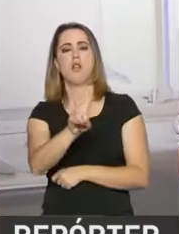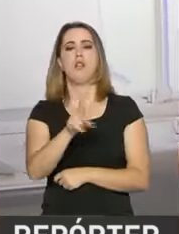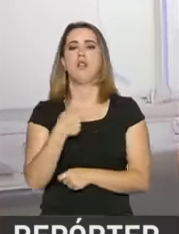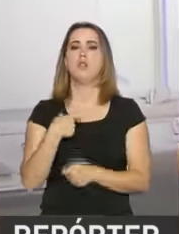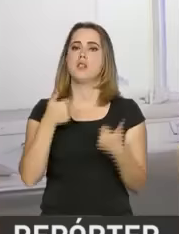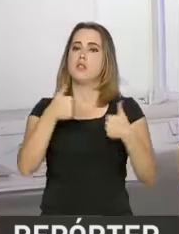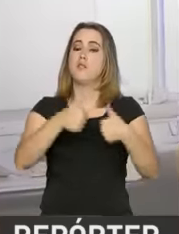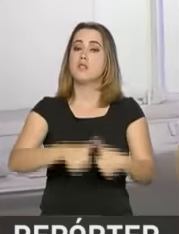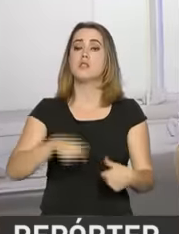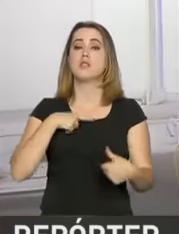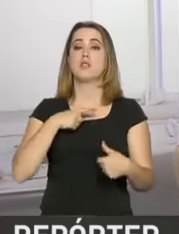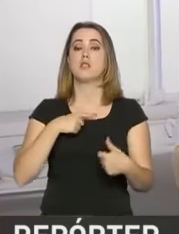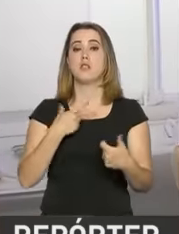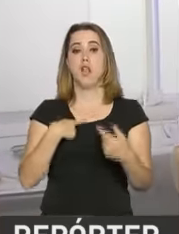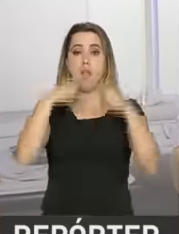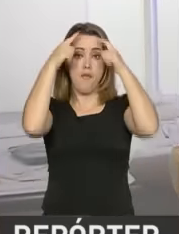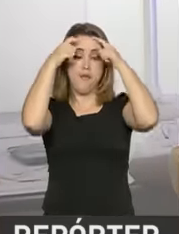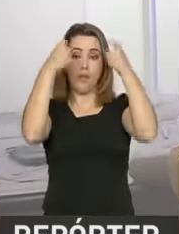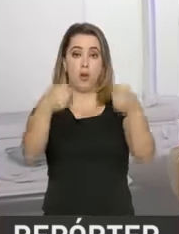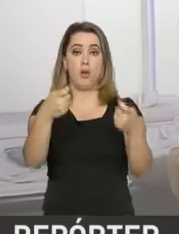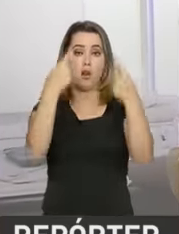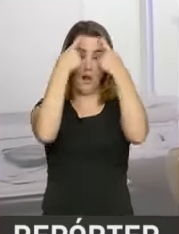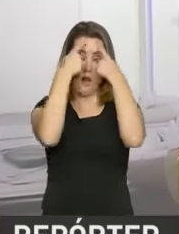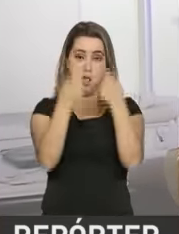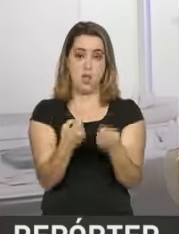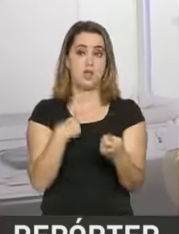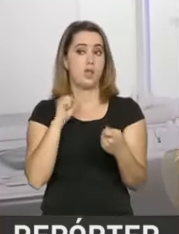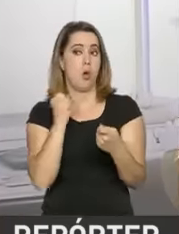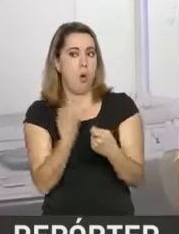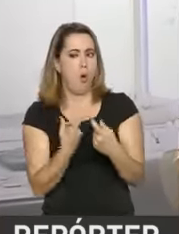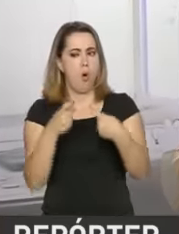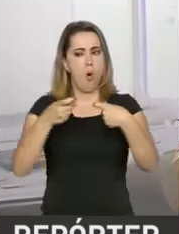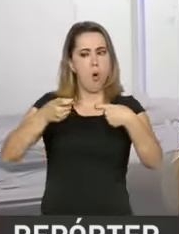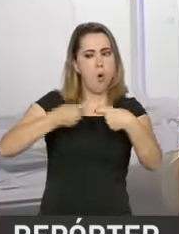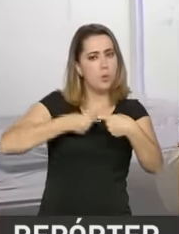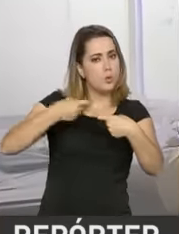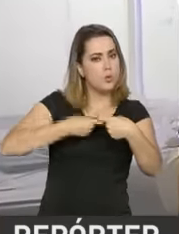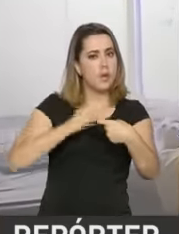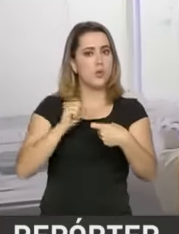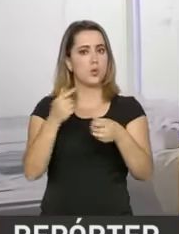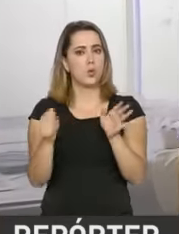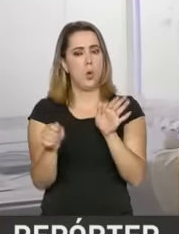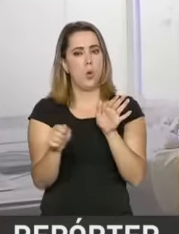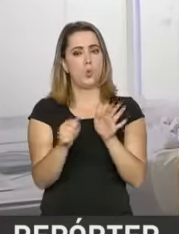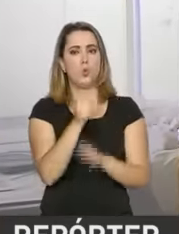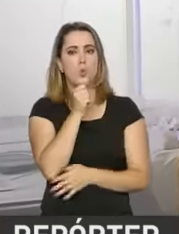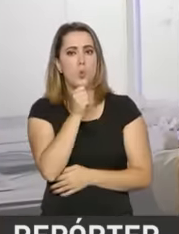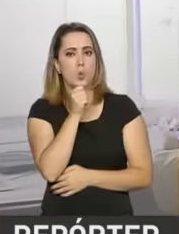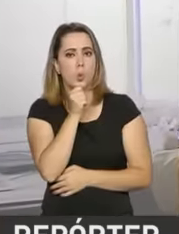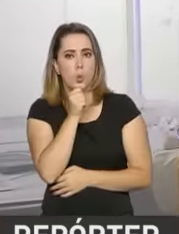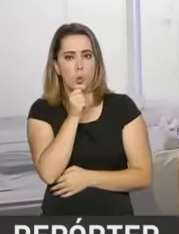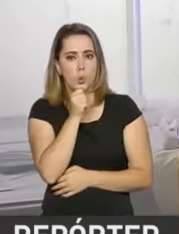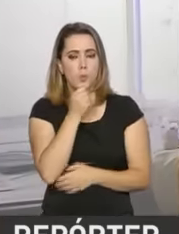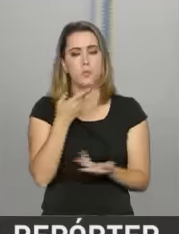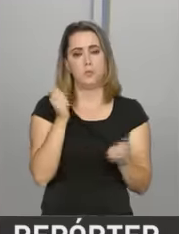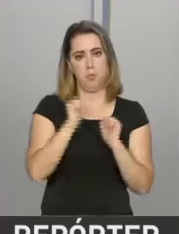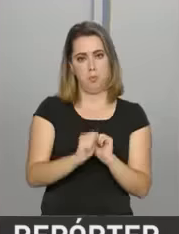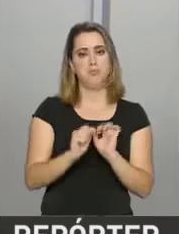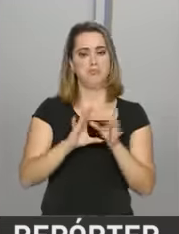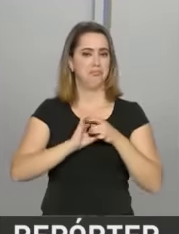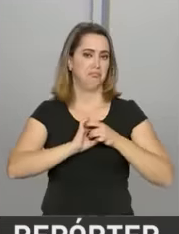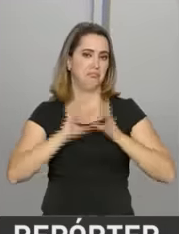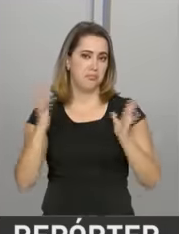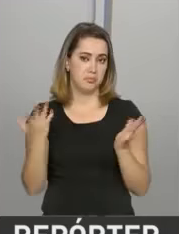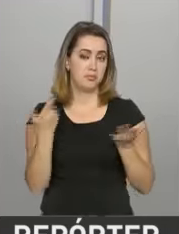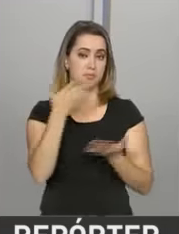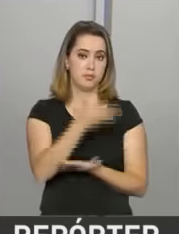considera a presença de cenas com violência, com conteúdo sexual ou com o uso de drogas permitidas ou proibidas. Um